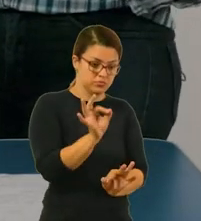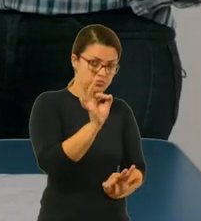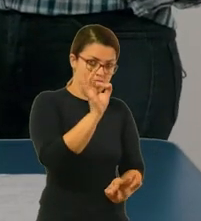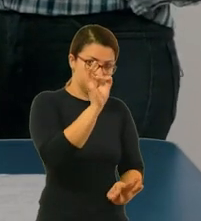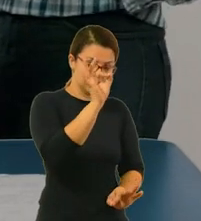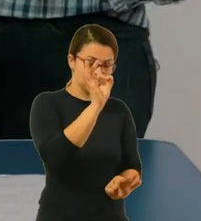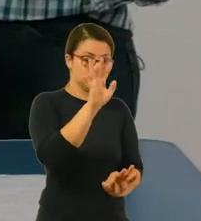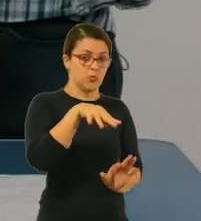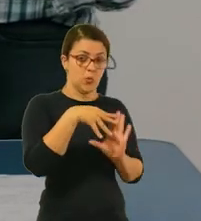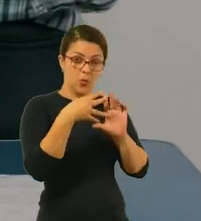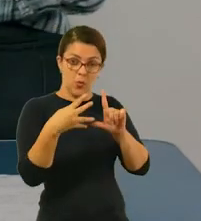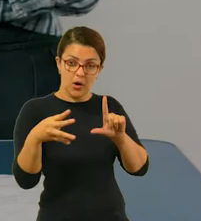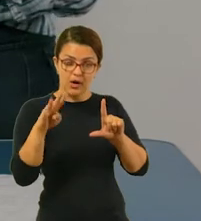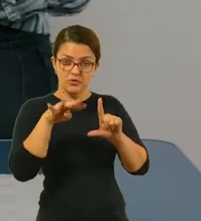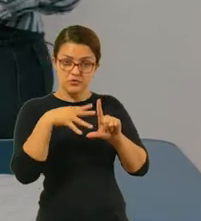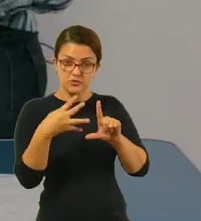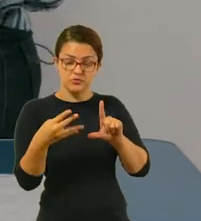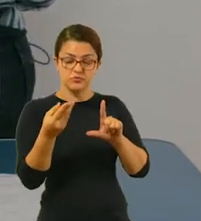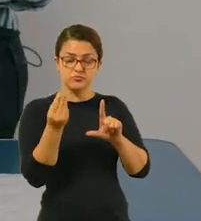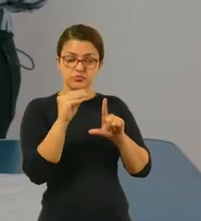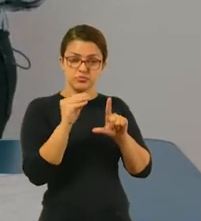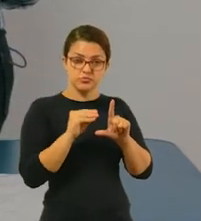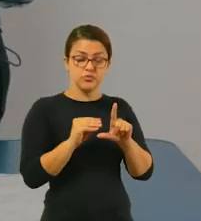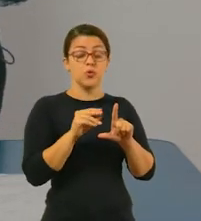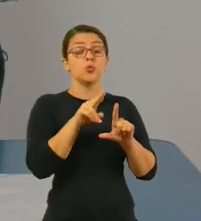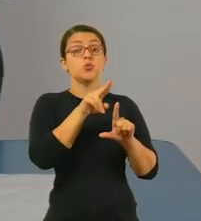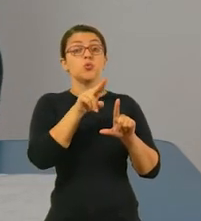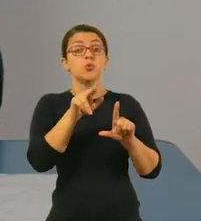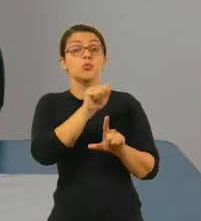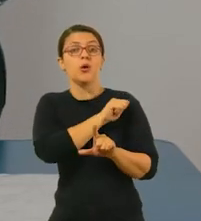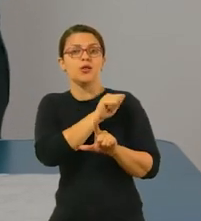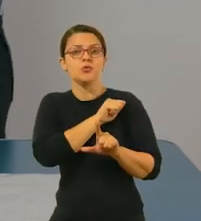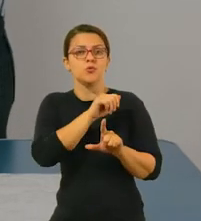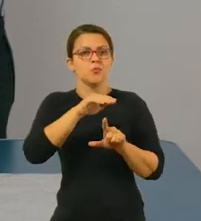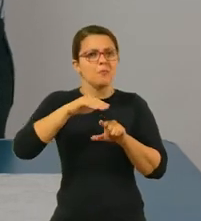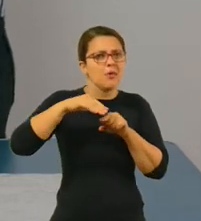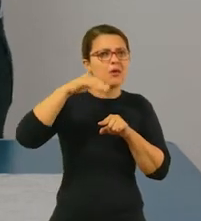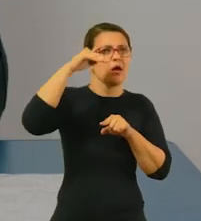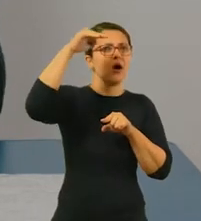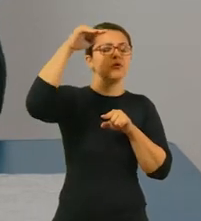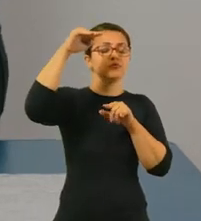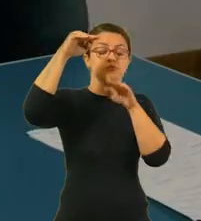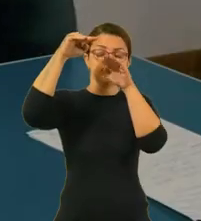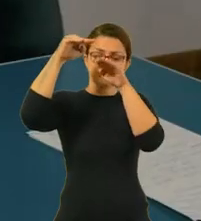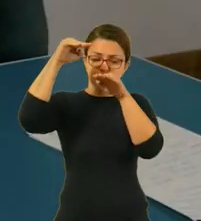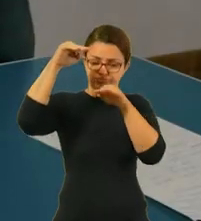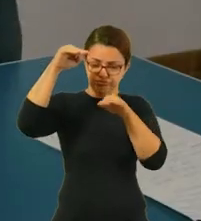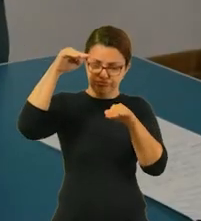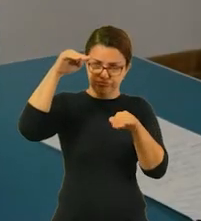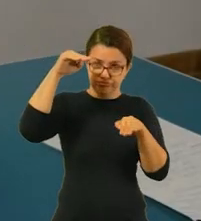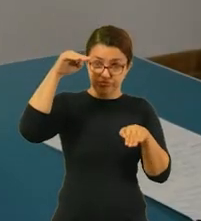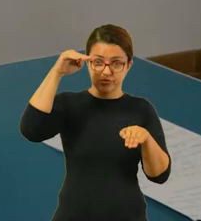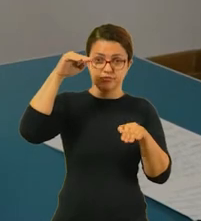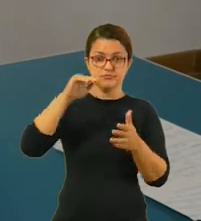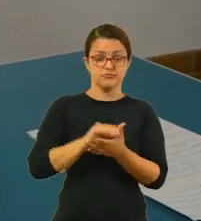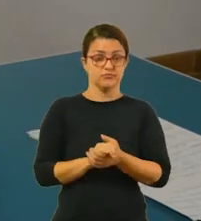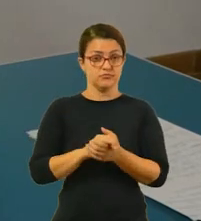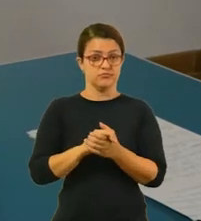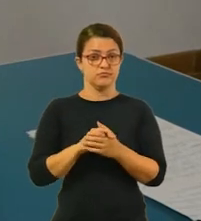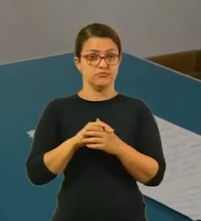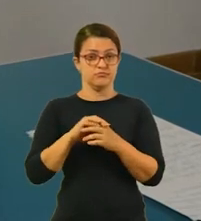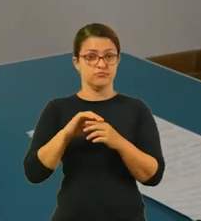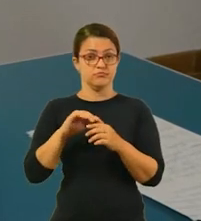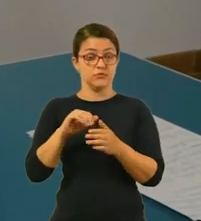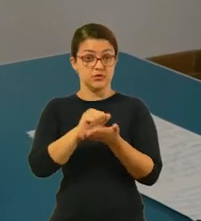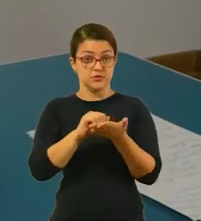registrou em um quadro. Assinale a alternativa que apresenta os nomes dos alunos do mais alto para o mais baixo. Então, na atividade, nós